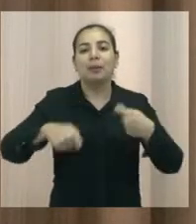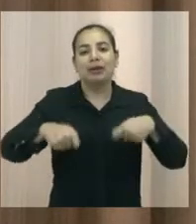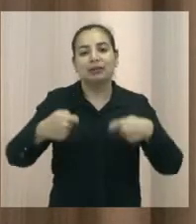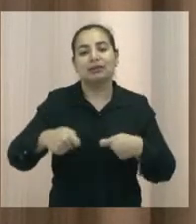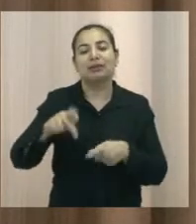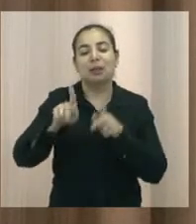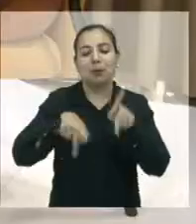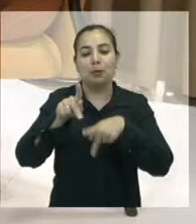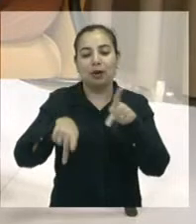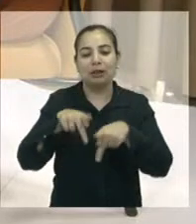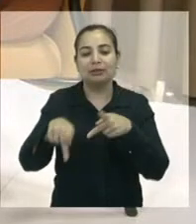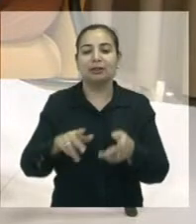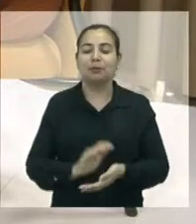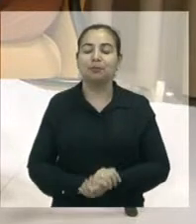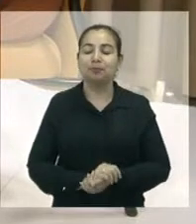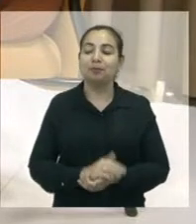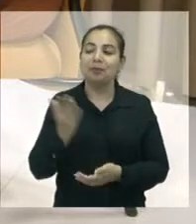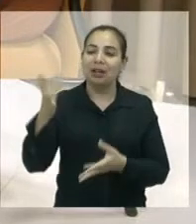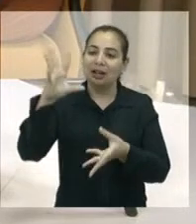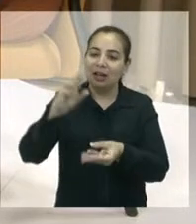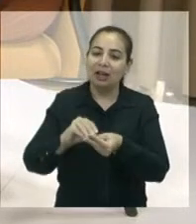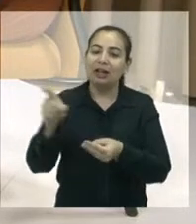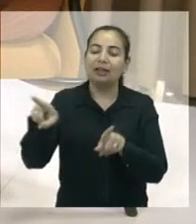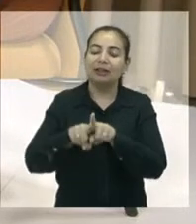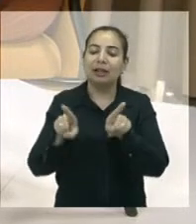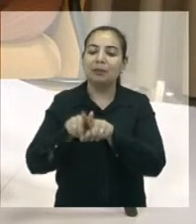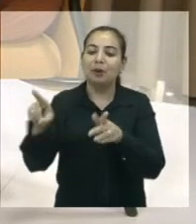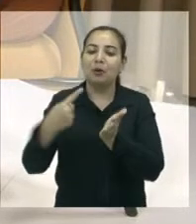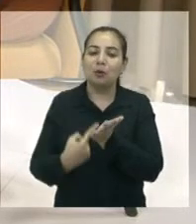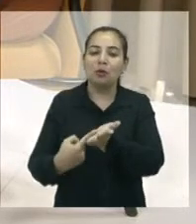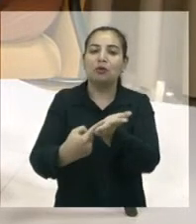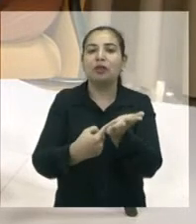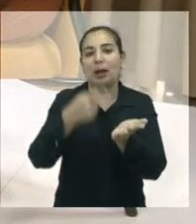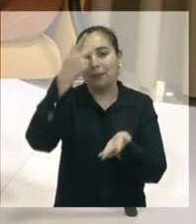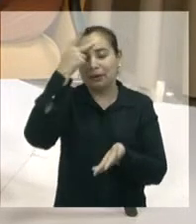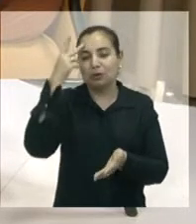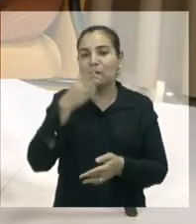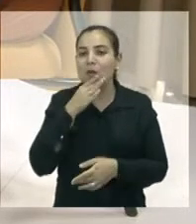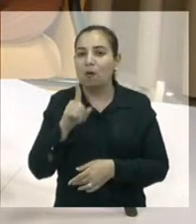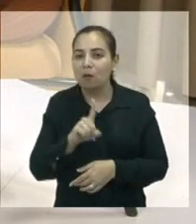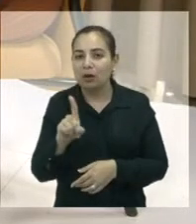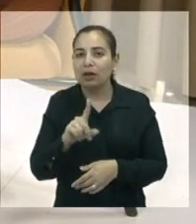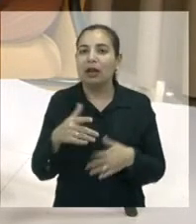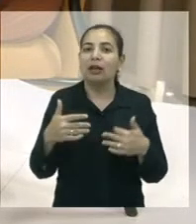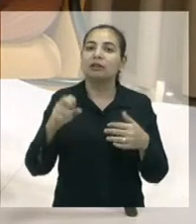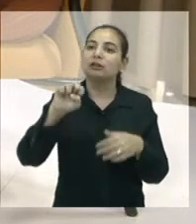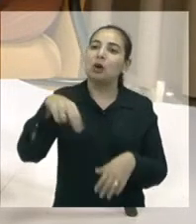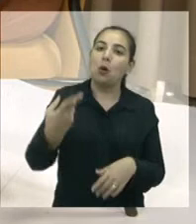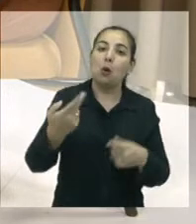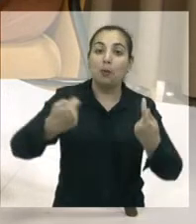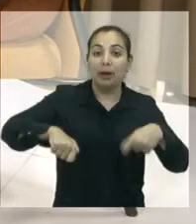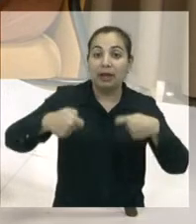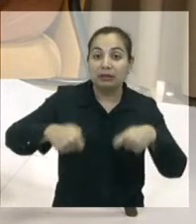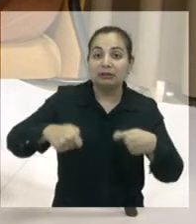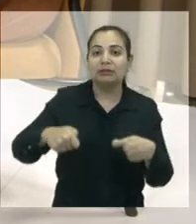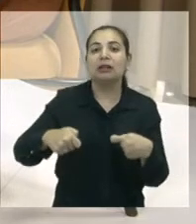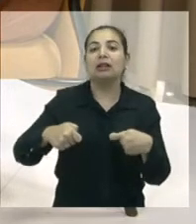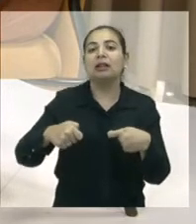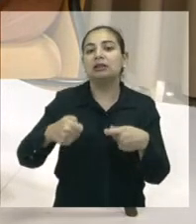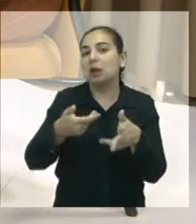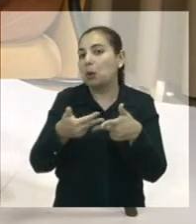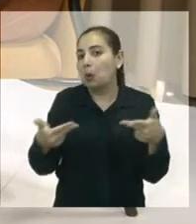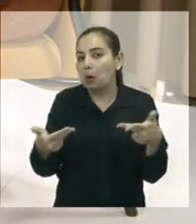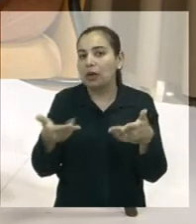considerações finais, mas que também reforçasse o convite para que as pessoas que ou não conhecem ou necessitem dos serviços, né,